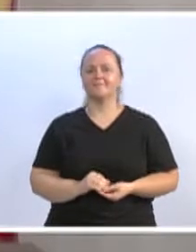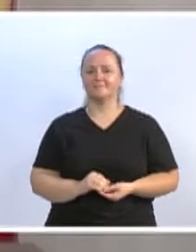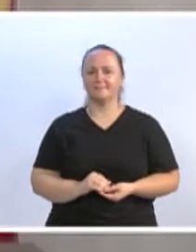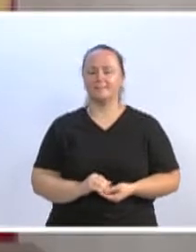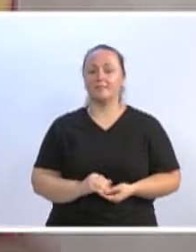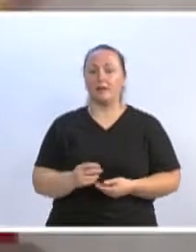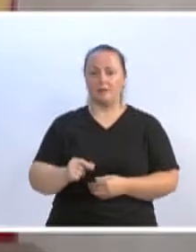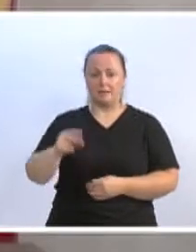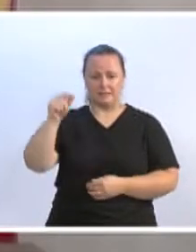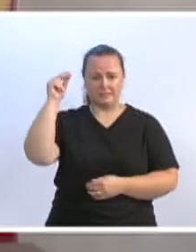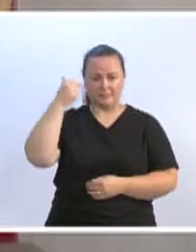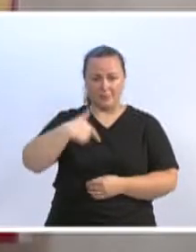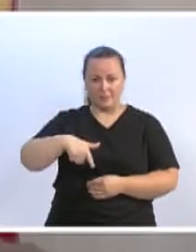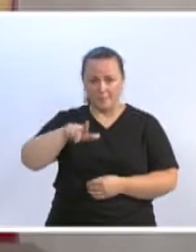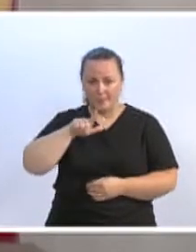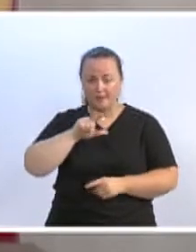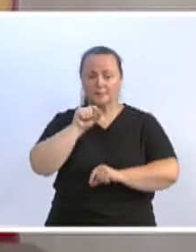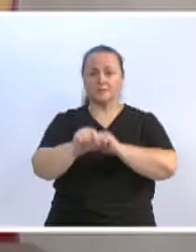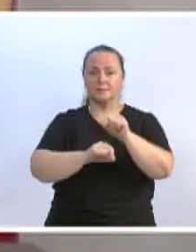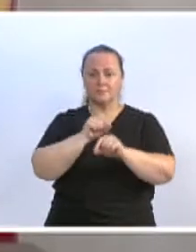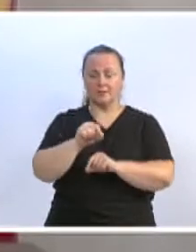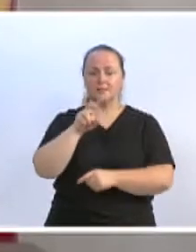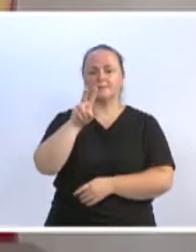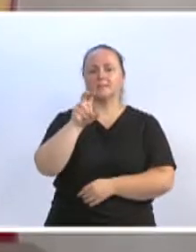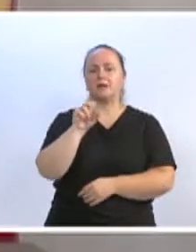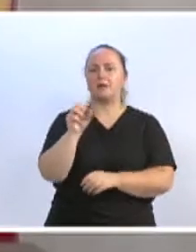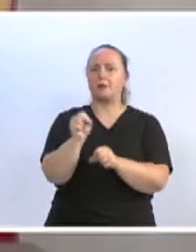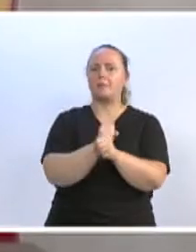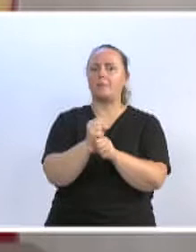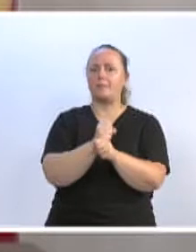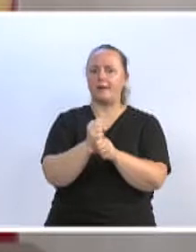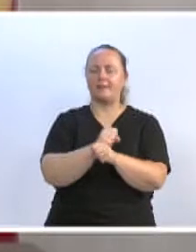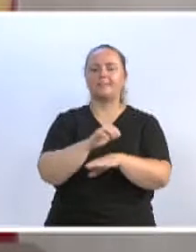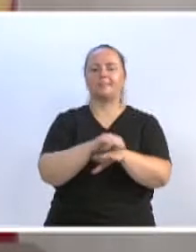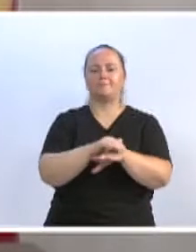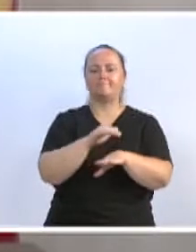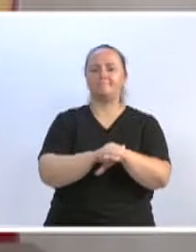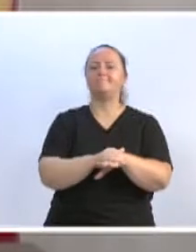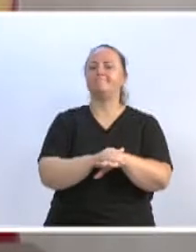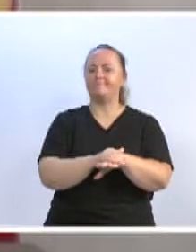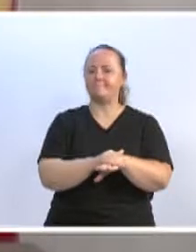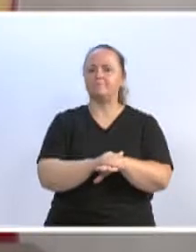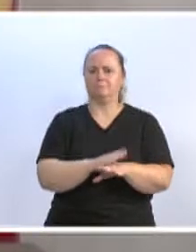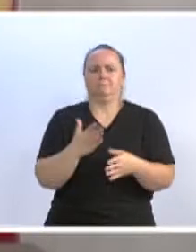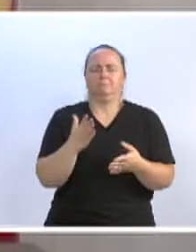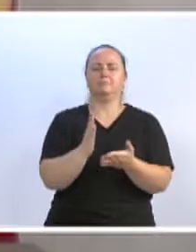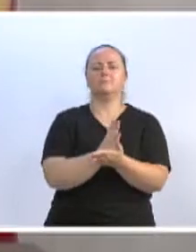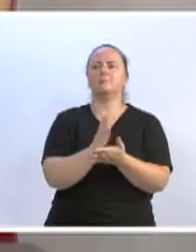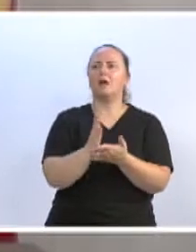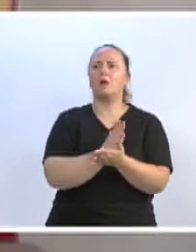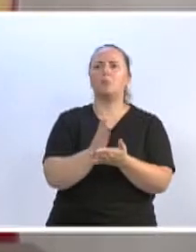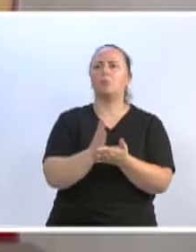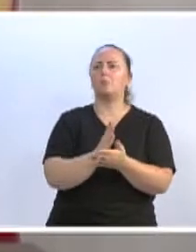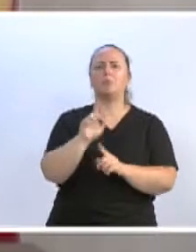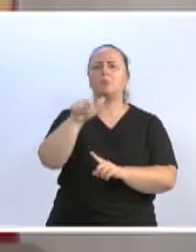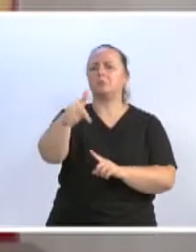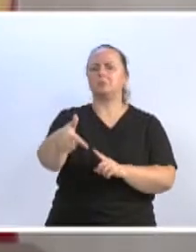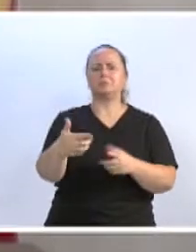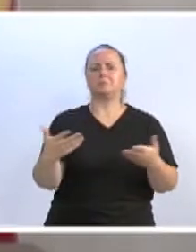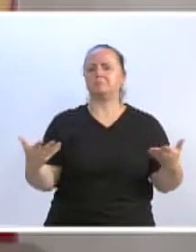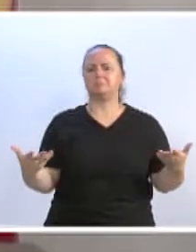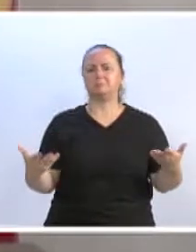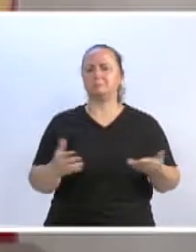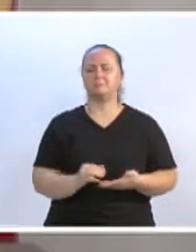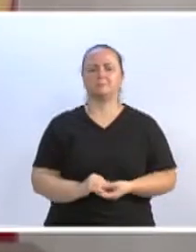antigo deles, 50 e poucos anos do seu autor, fora outros. Ora,